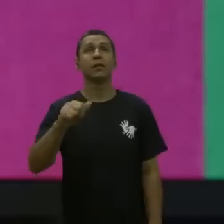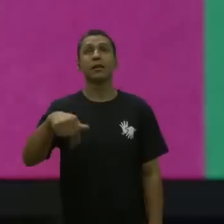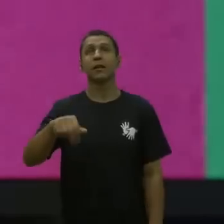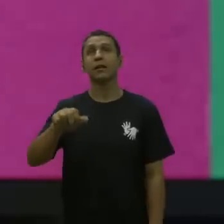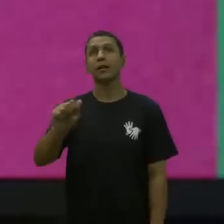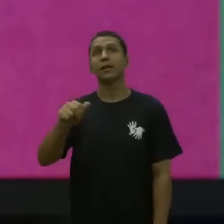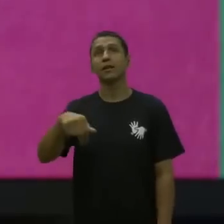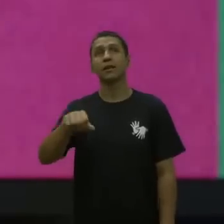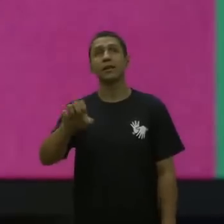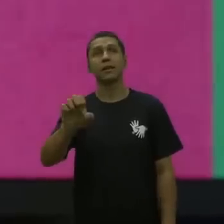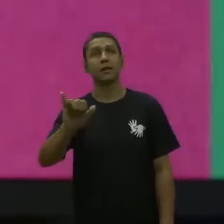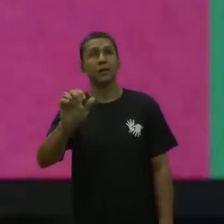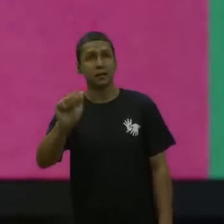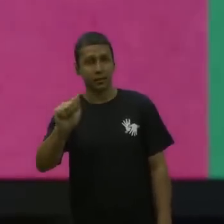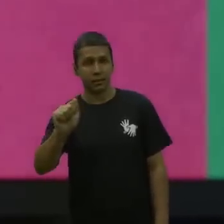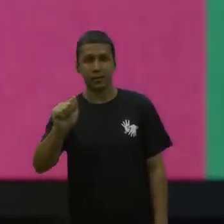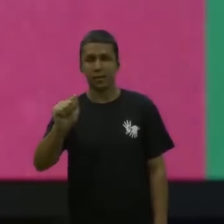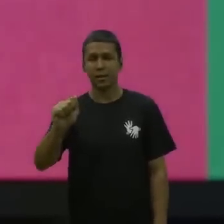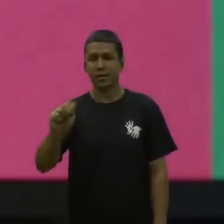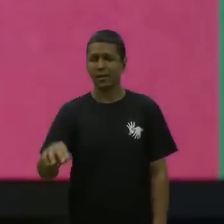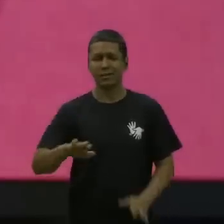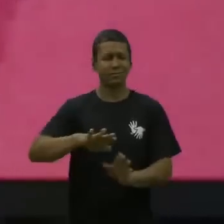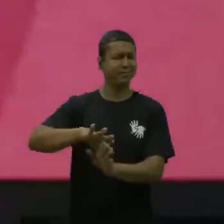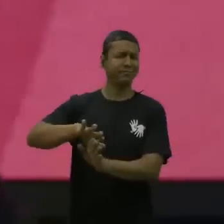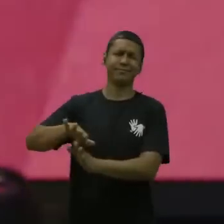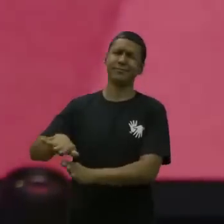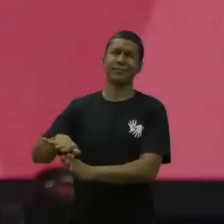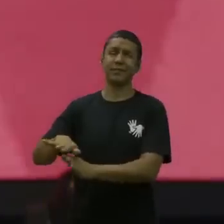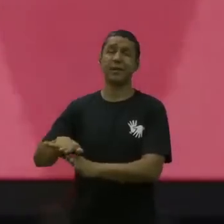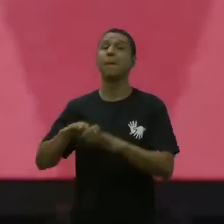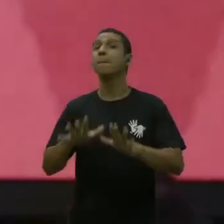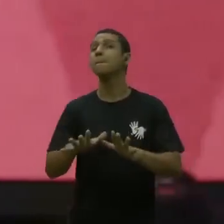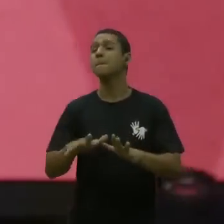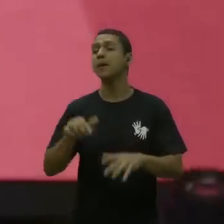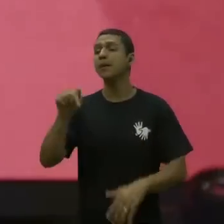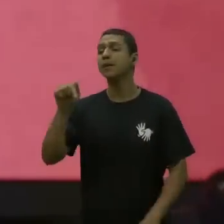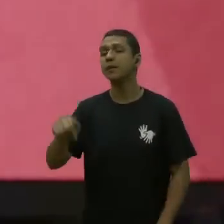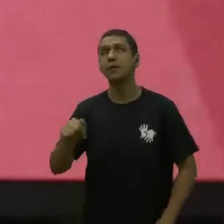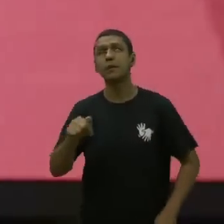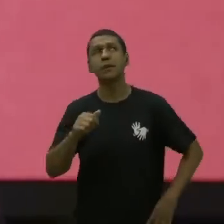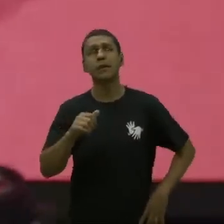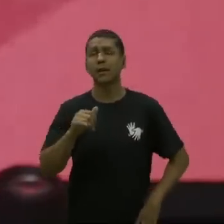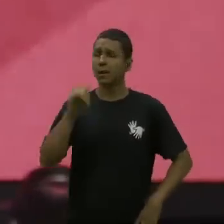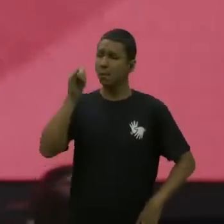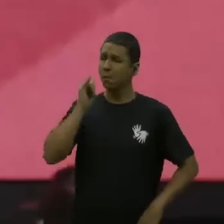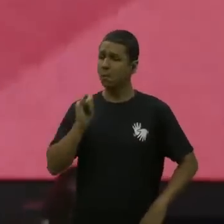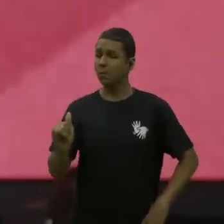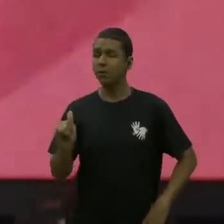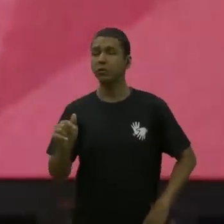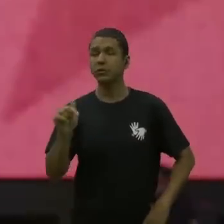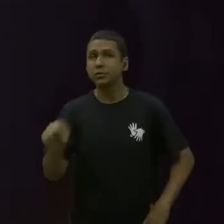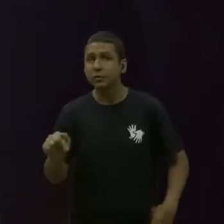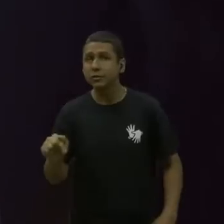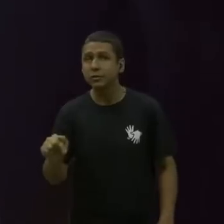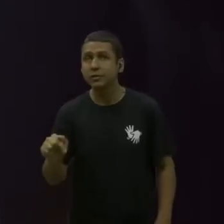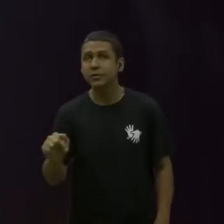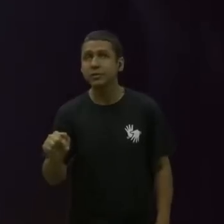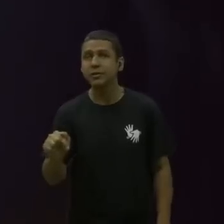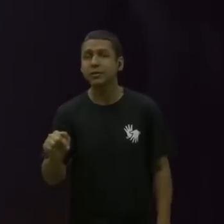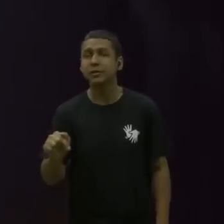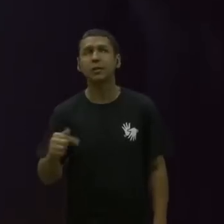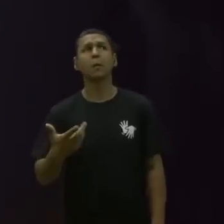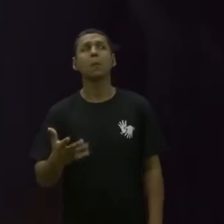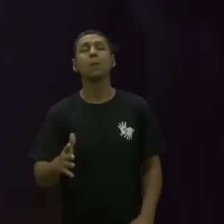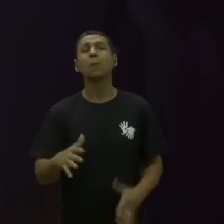fazia parte dessa listagem, mas ela ouve uma notícia, e a notícia é: